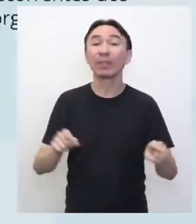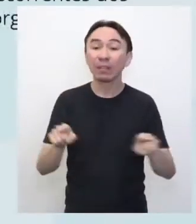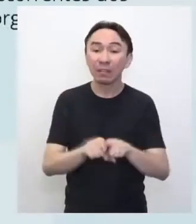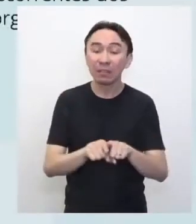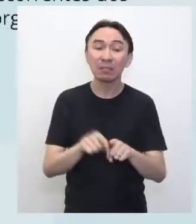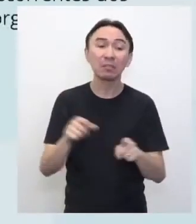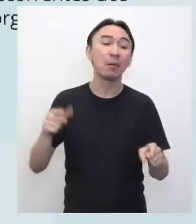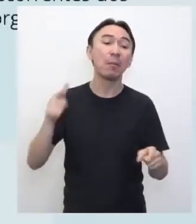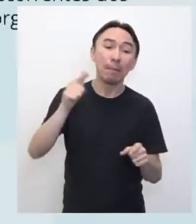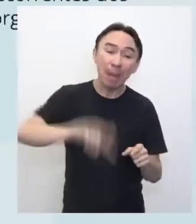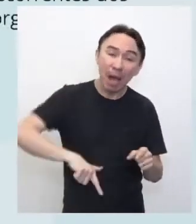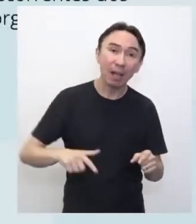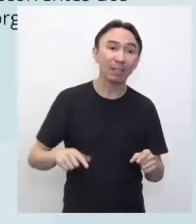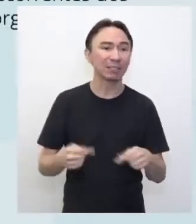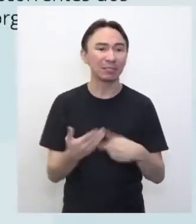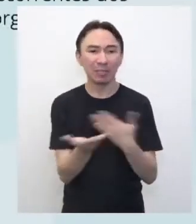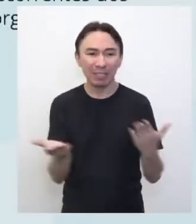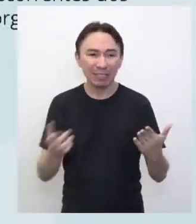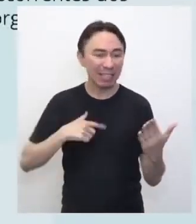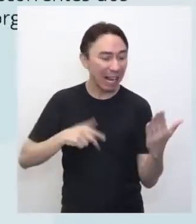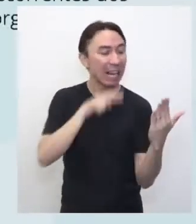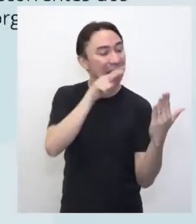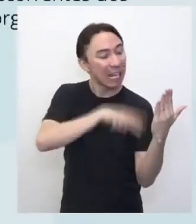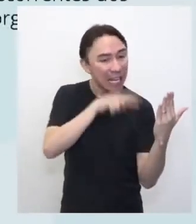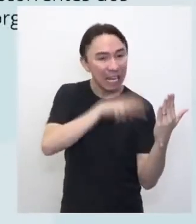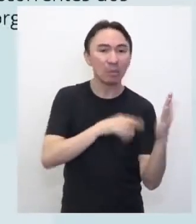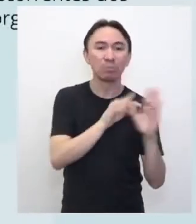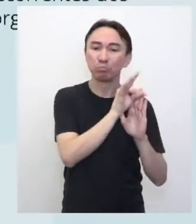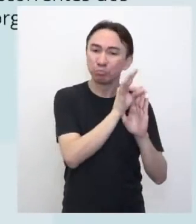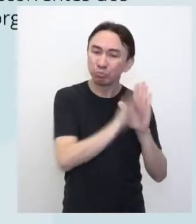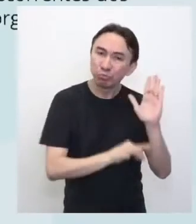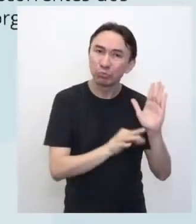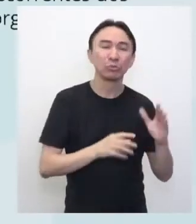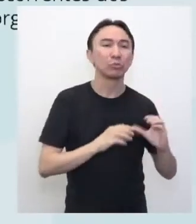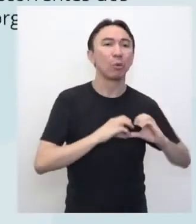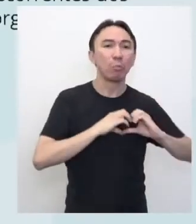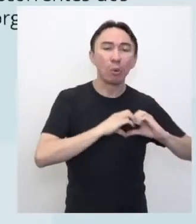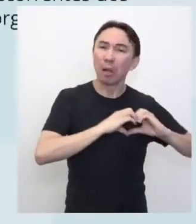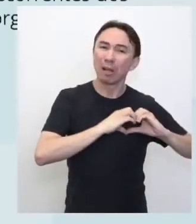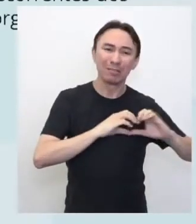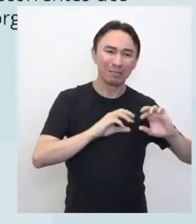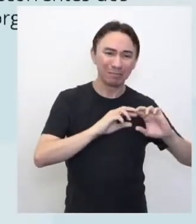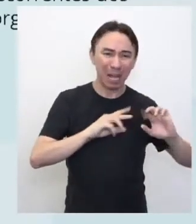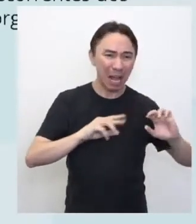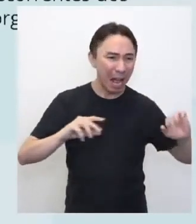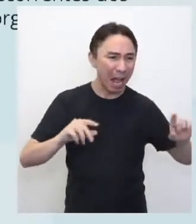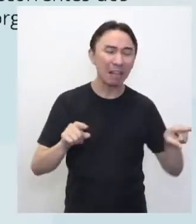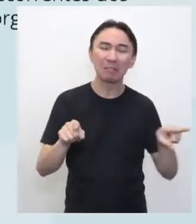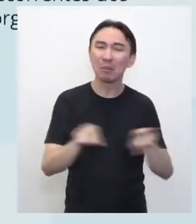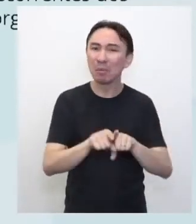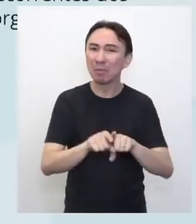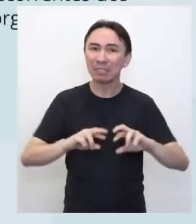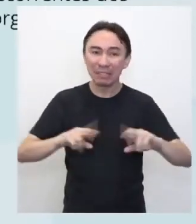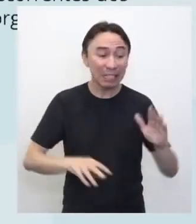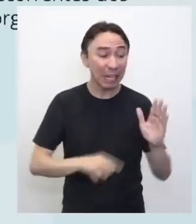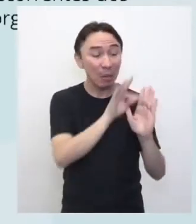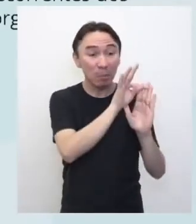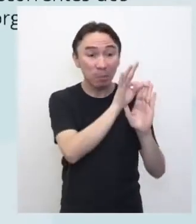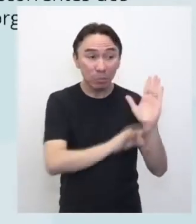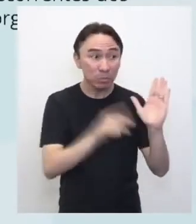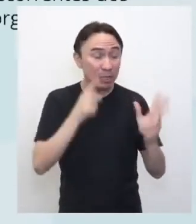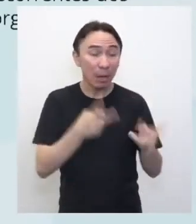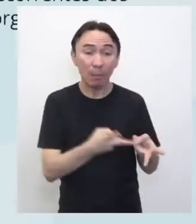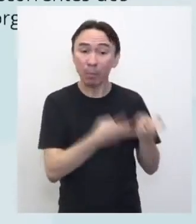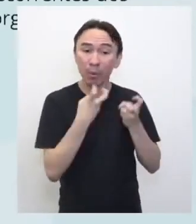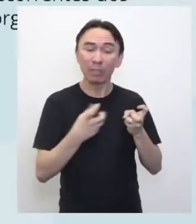produção, situando os aspectos históricos. Identificar nesse gênero textual os efeitos de sentido decorrentes dos recursos